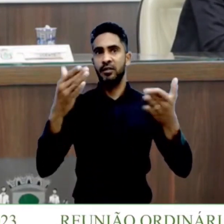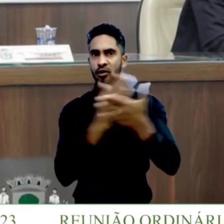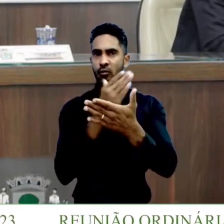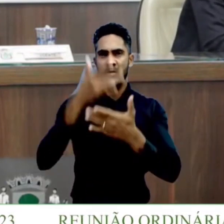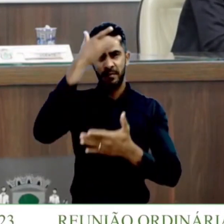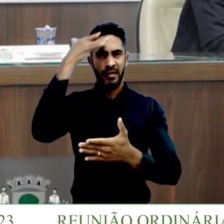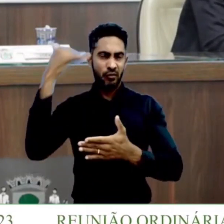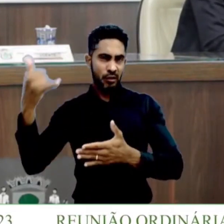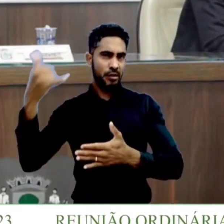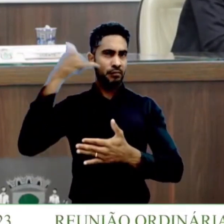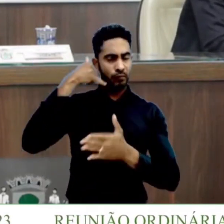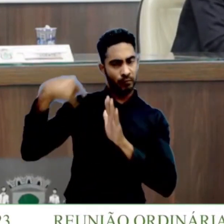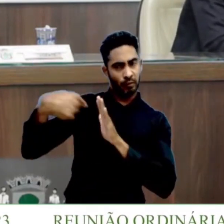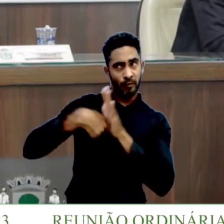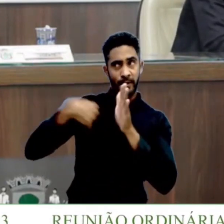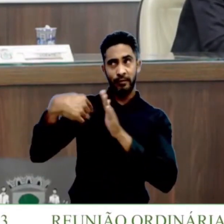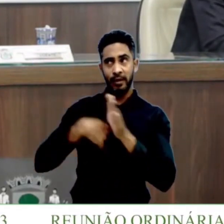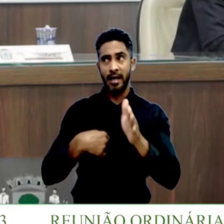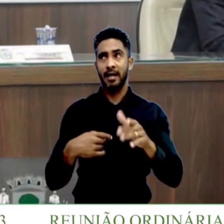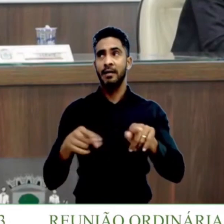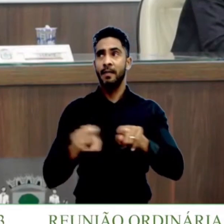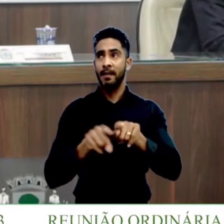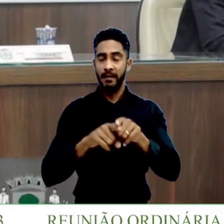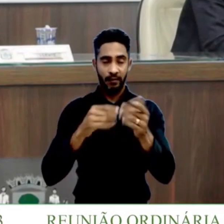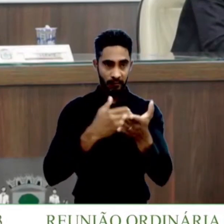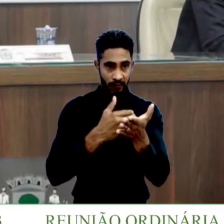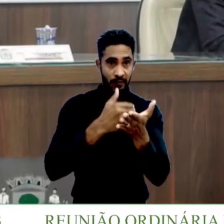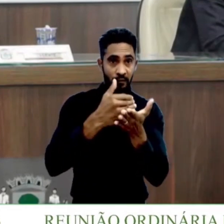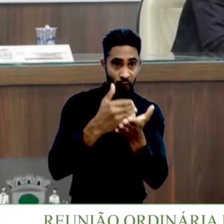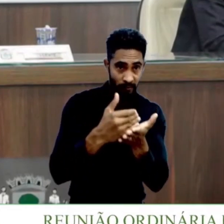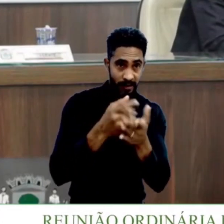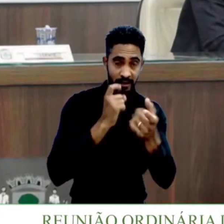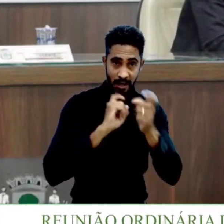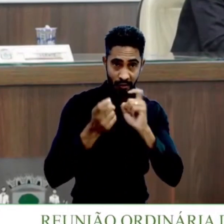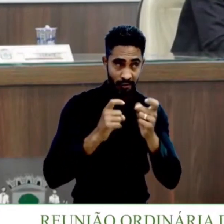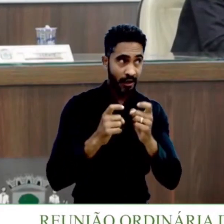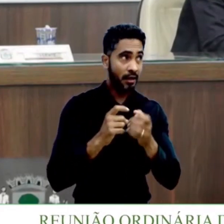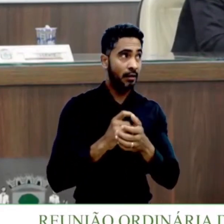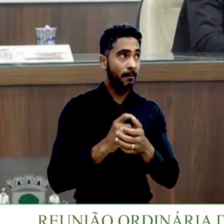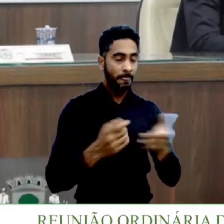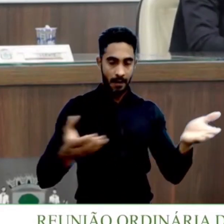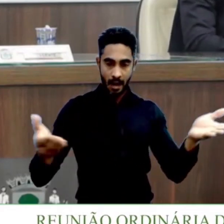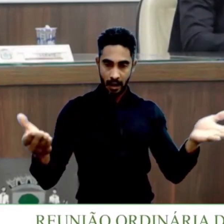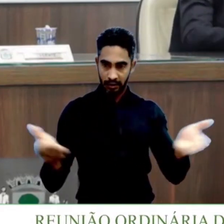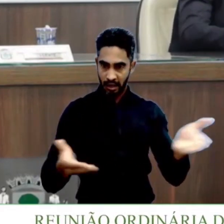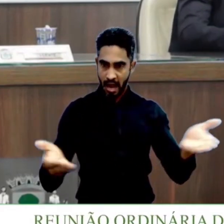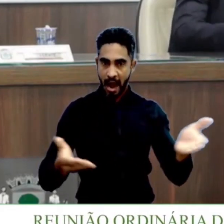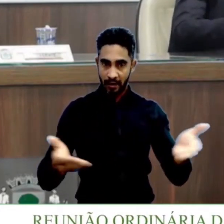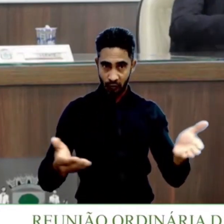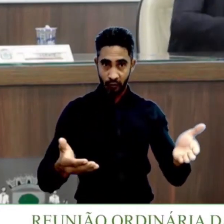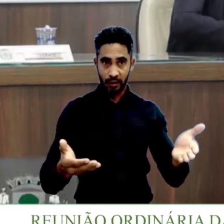procurarem. Como eu disse no começo da reunião, a partir de agora,